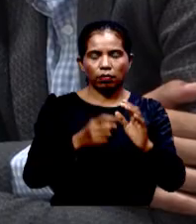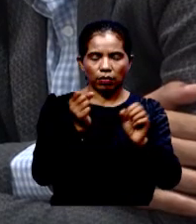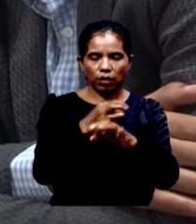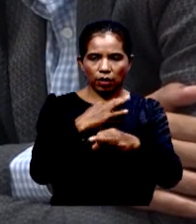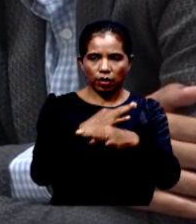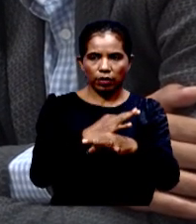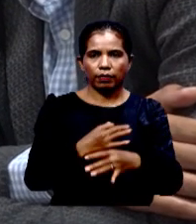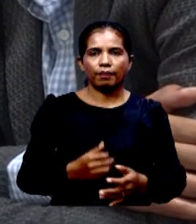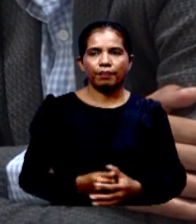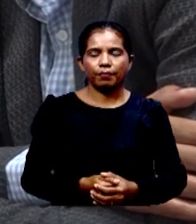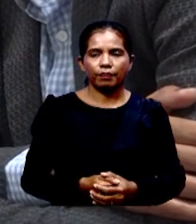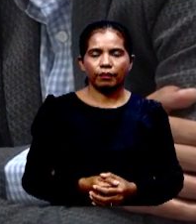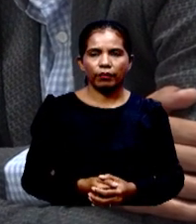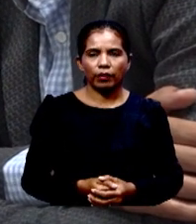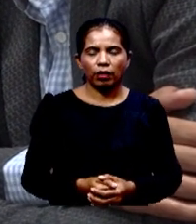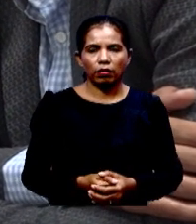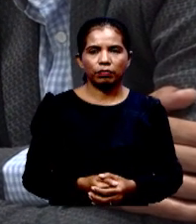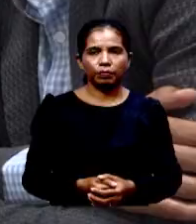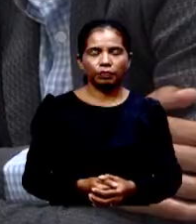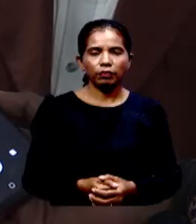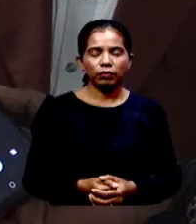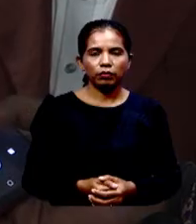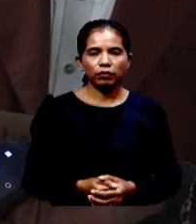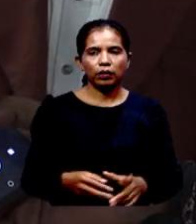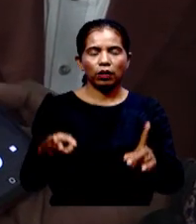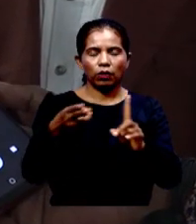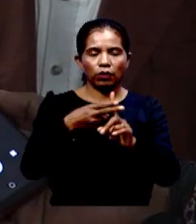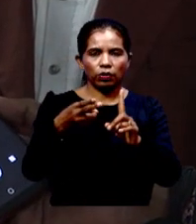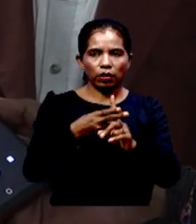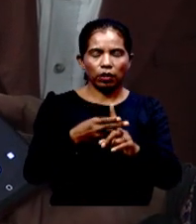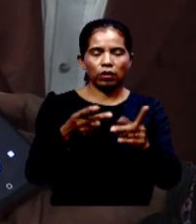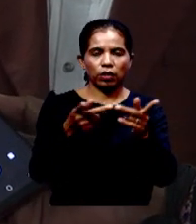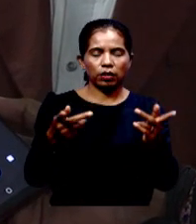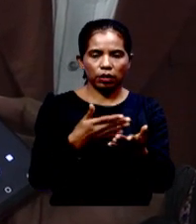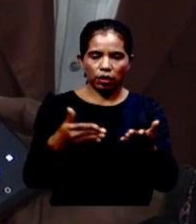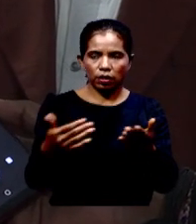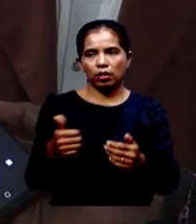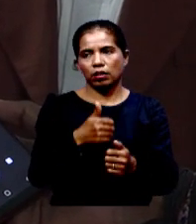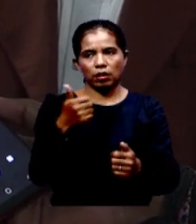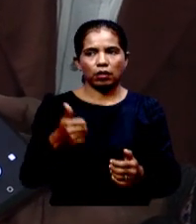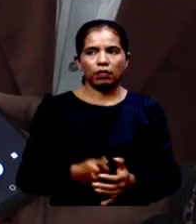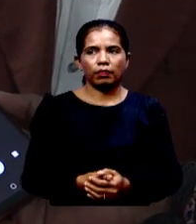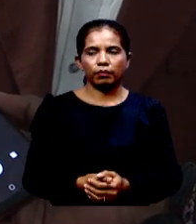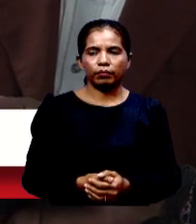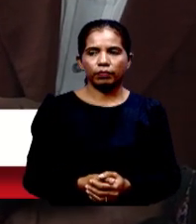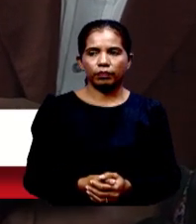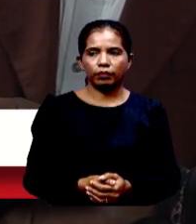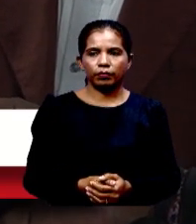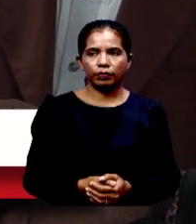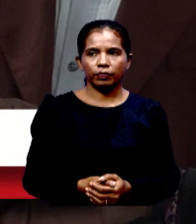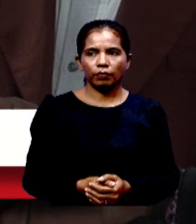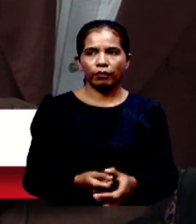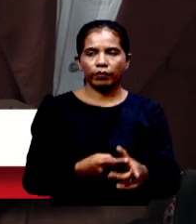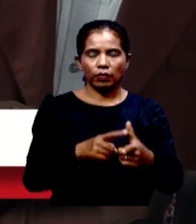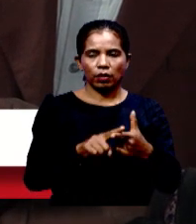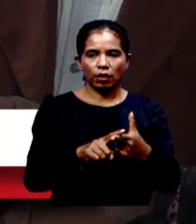construção. Apartamento, o golf course, ou facilidade de ser selo, né, depois